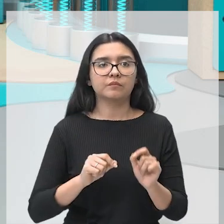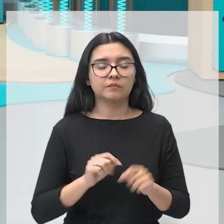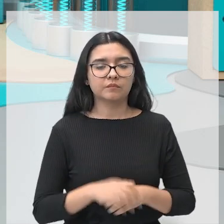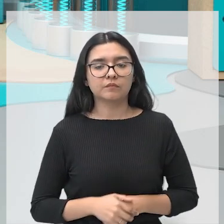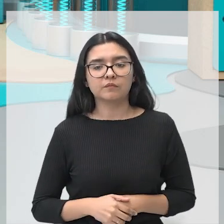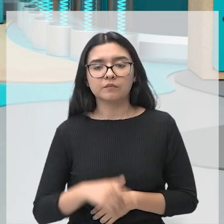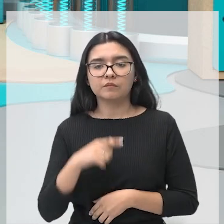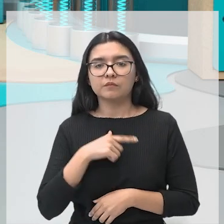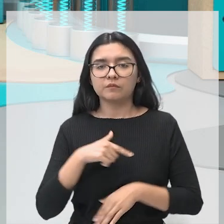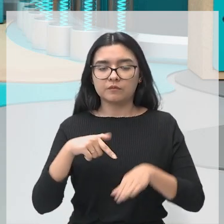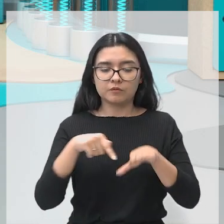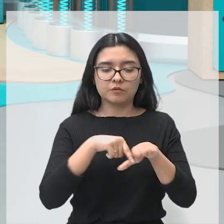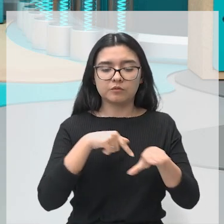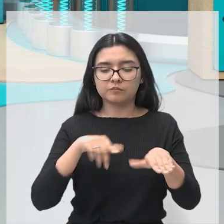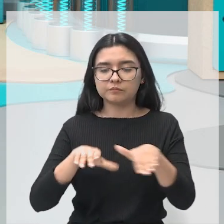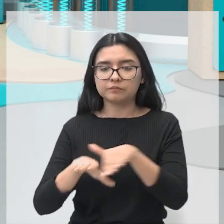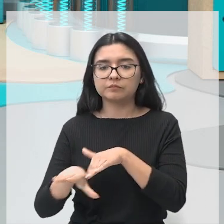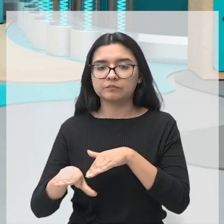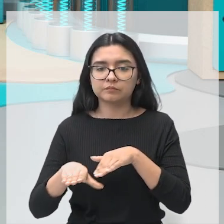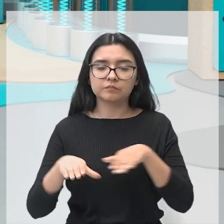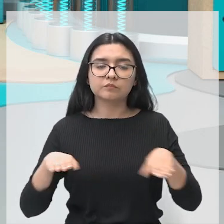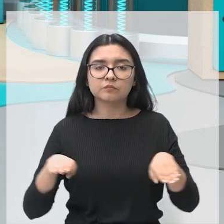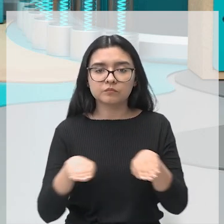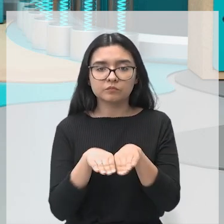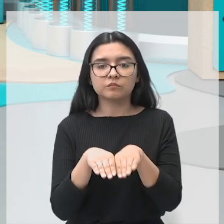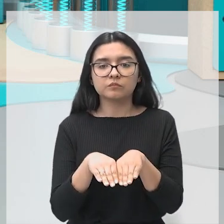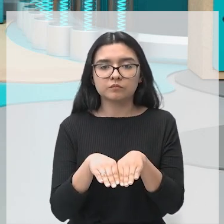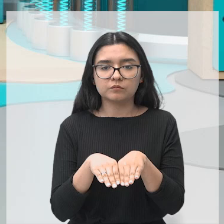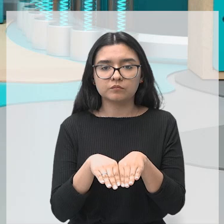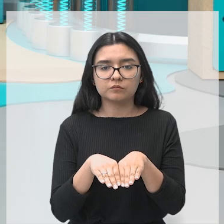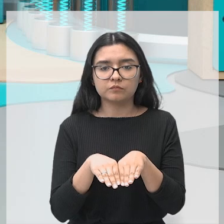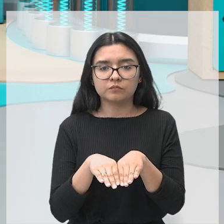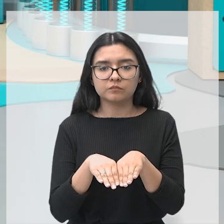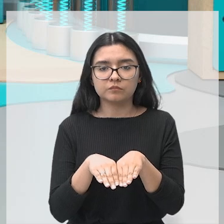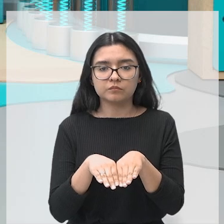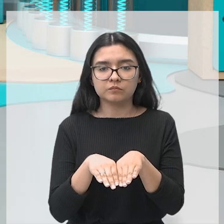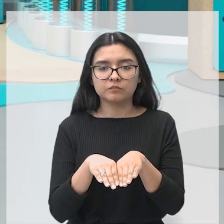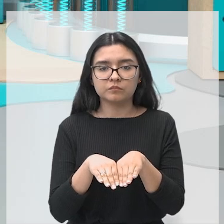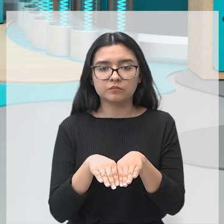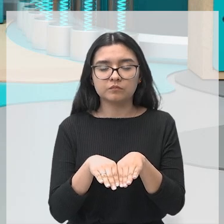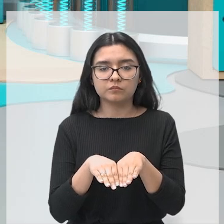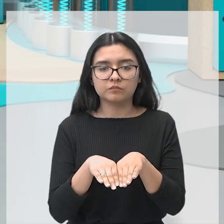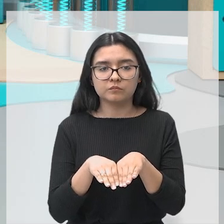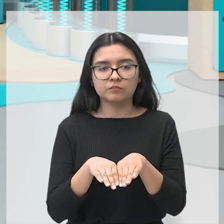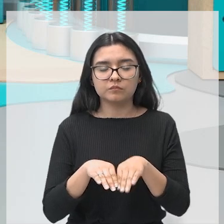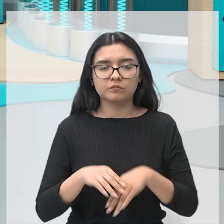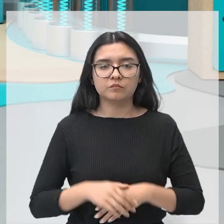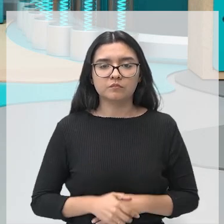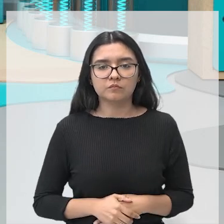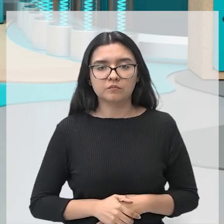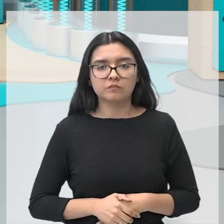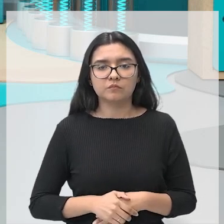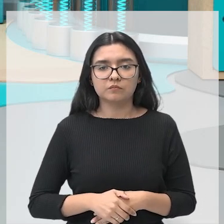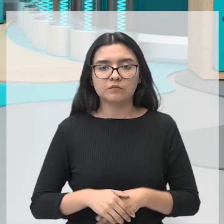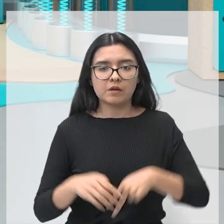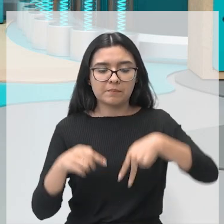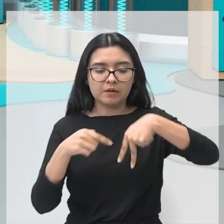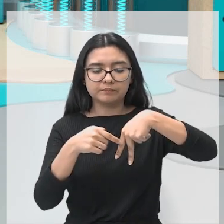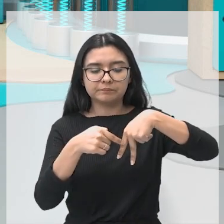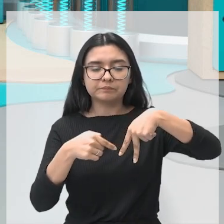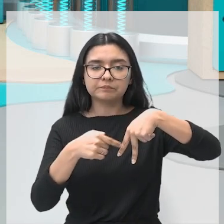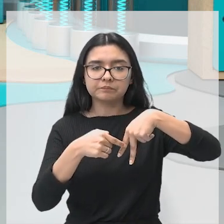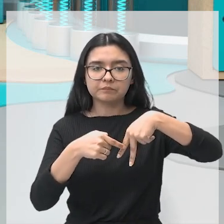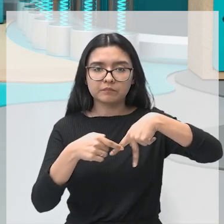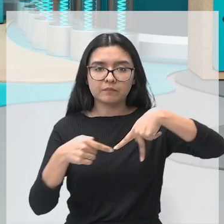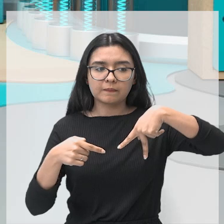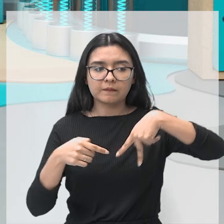os pés se unem e os joelhos não, ou seja, o pé vai ficar aqui e o indivíduo vai ter a perna mais aberta. E a gente vai ter